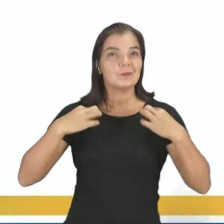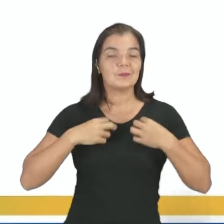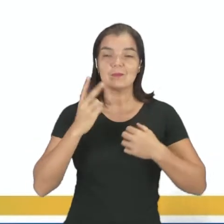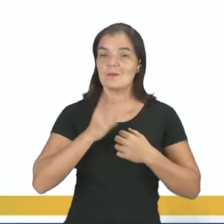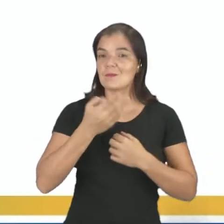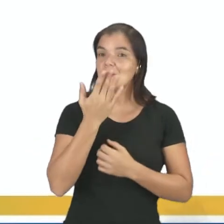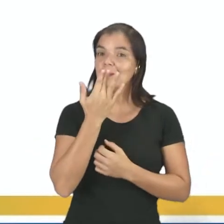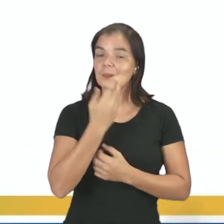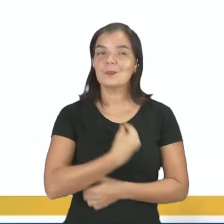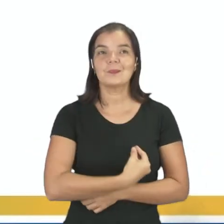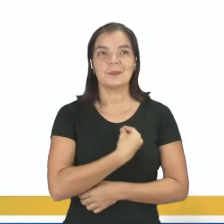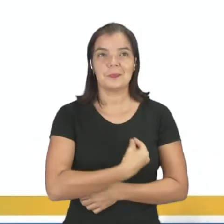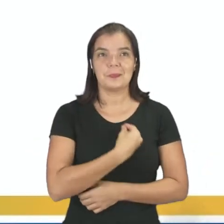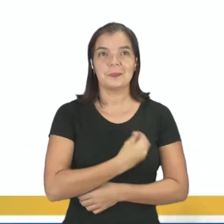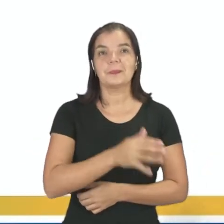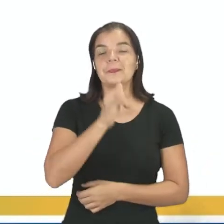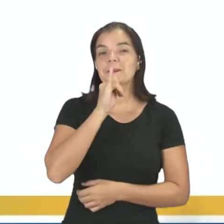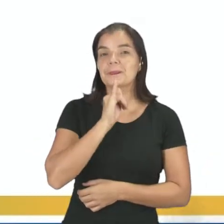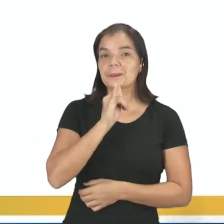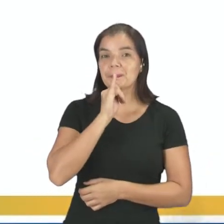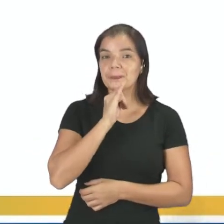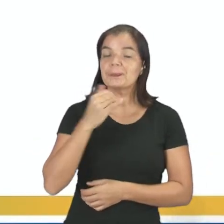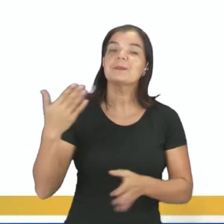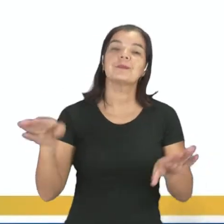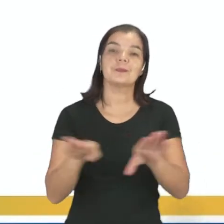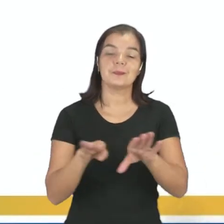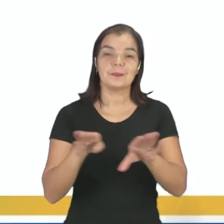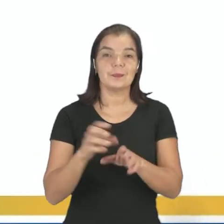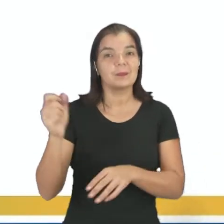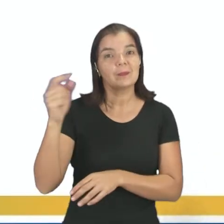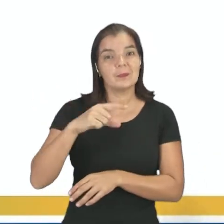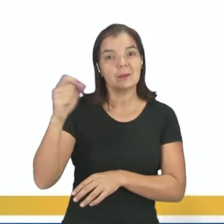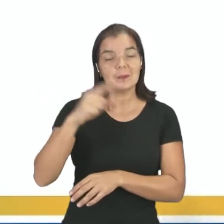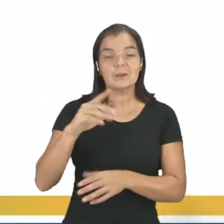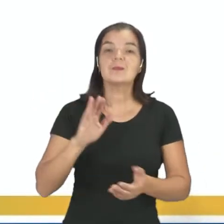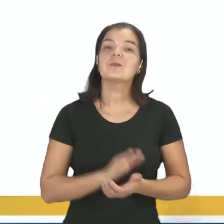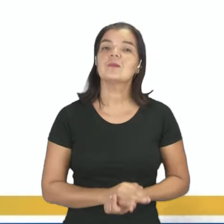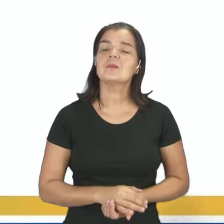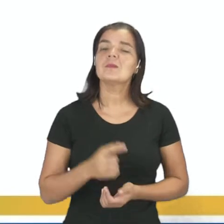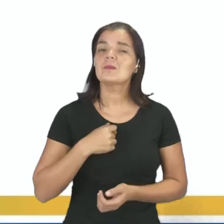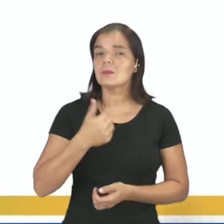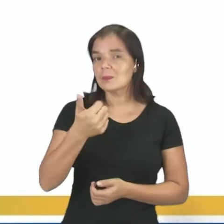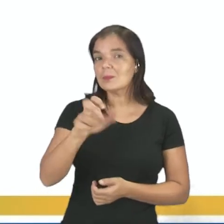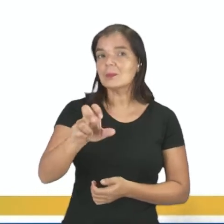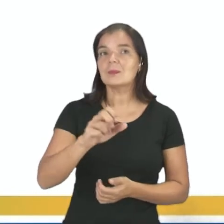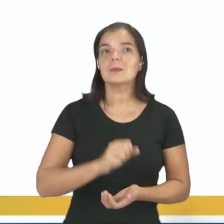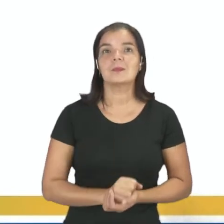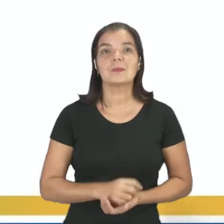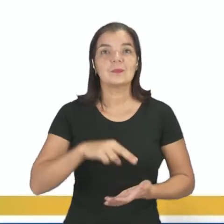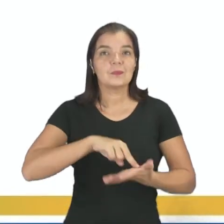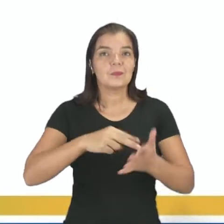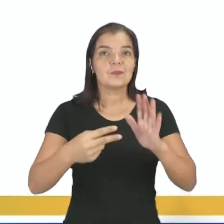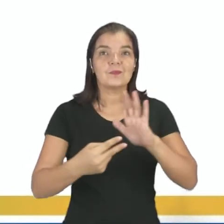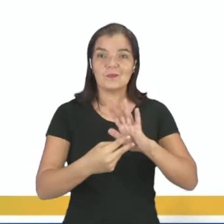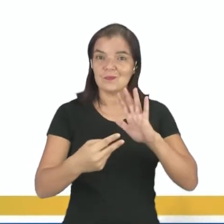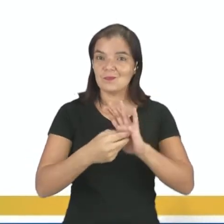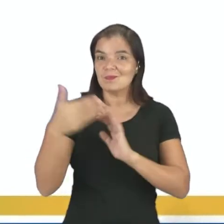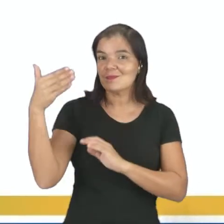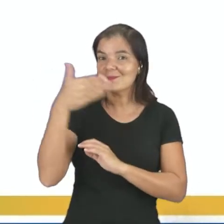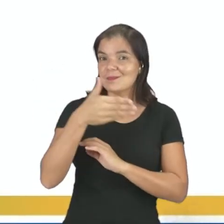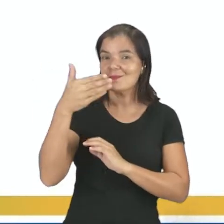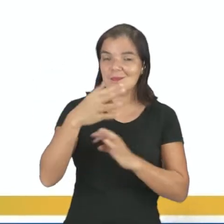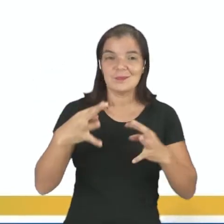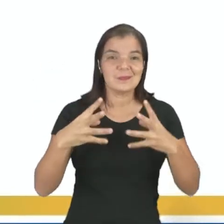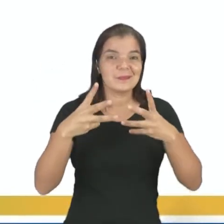da mesma cor que existe. Então, a frequência absoluta da camisola azul, que é a camiseta azul, são 15. Ou seja, existem